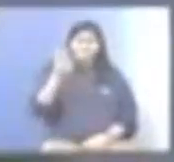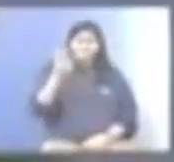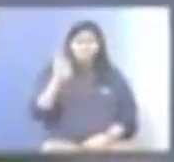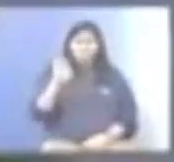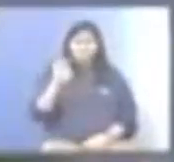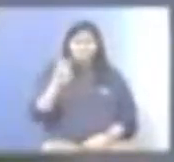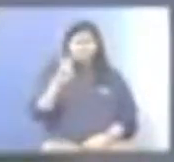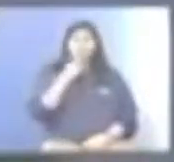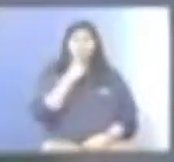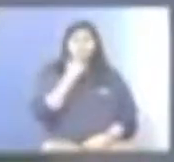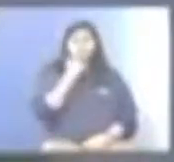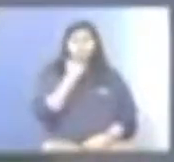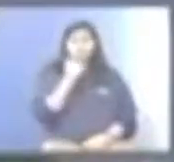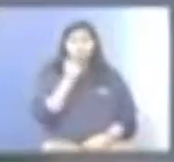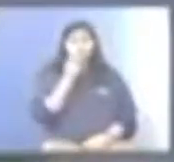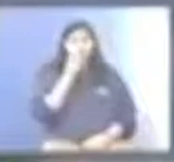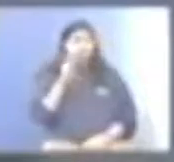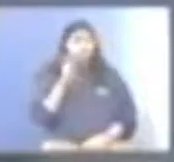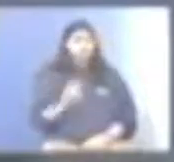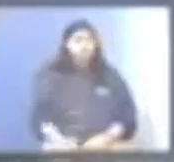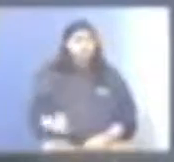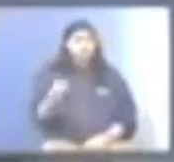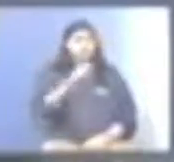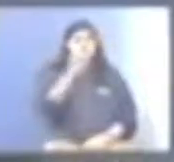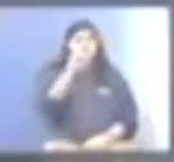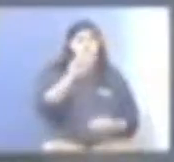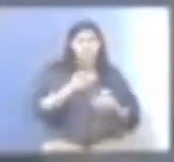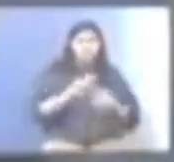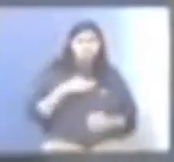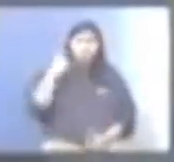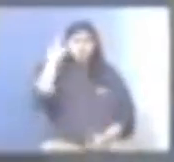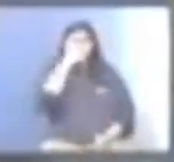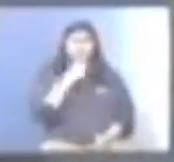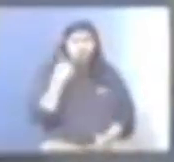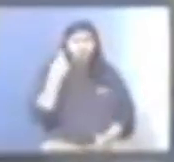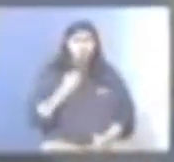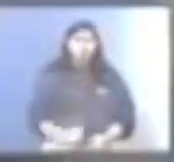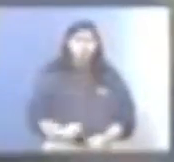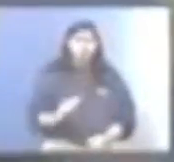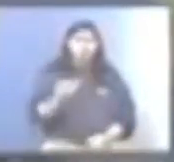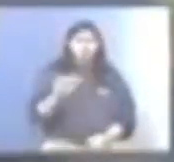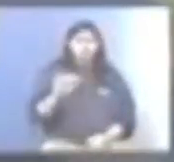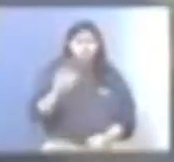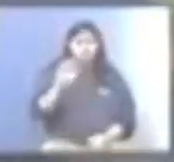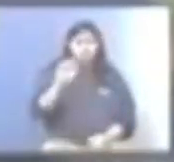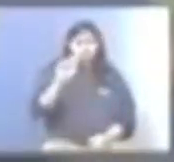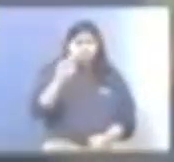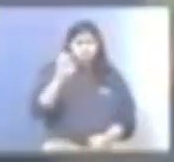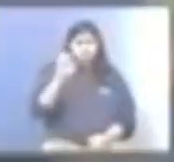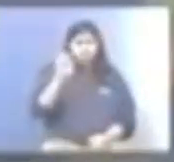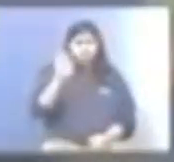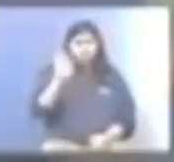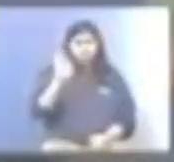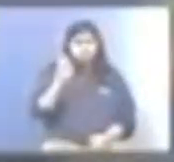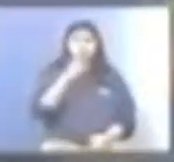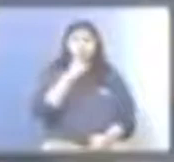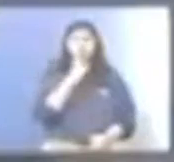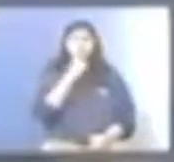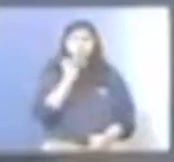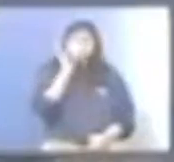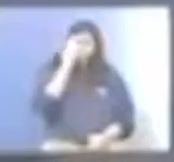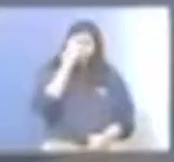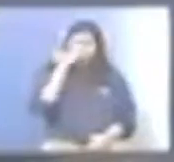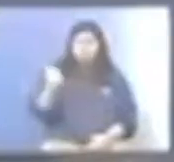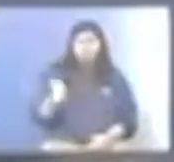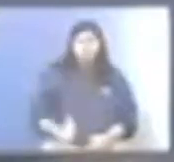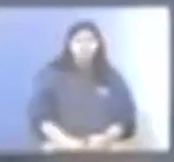no aeroporto, eu vi aquele avião, aquilo deve ter ficado na minha cabeça. Aquele tapete vermelho bonito que a TAM põe para os passageiros, né? Agora a Rio Sul